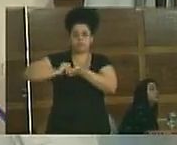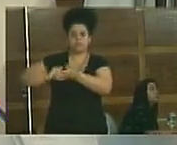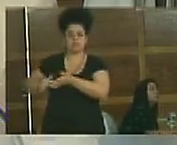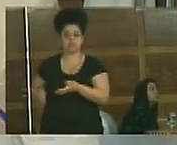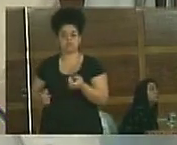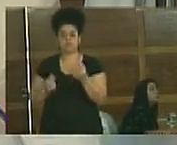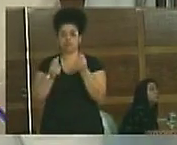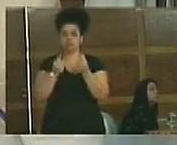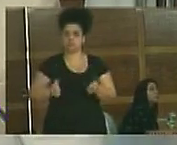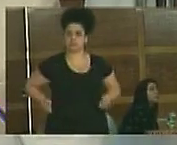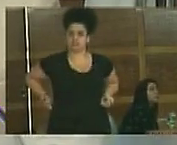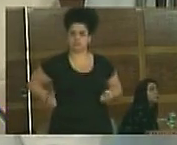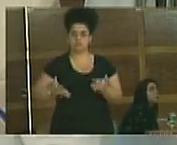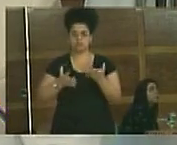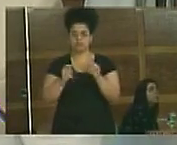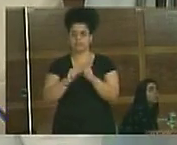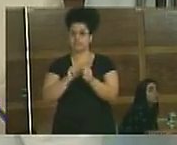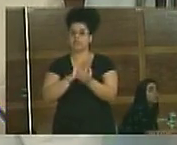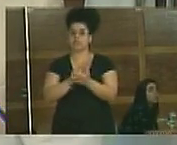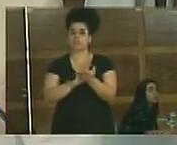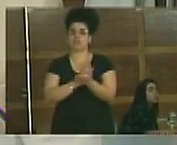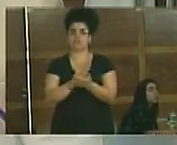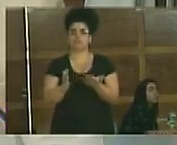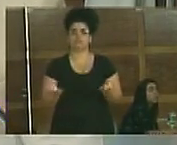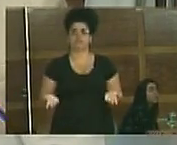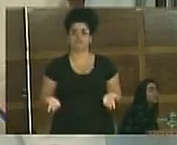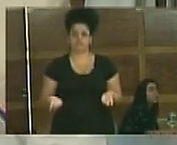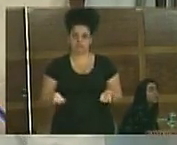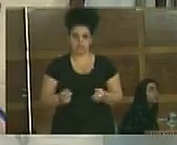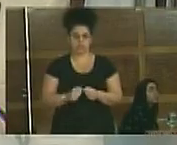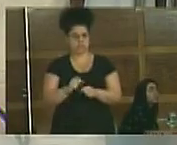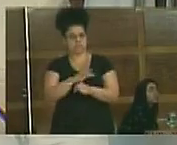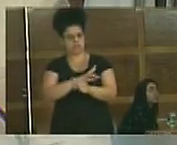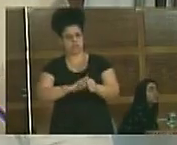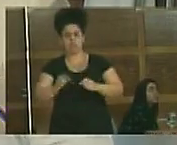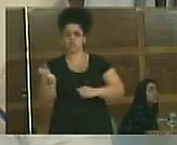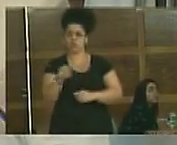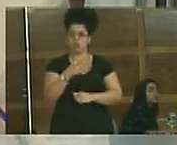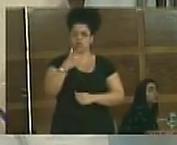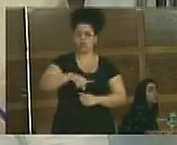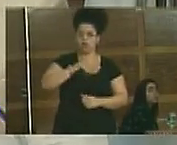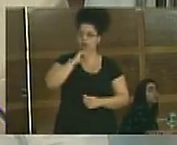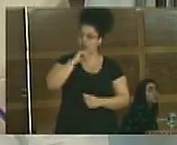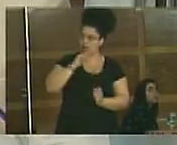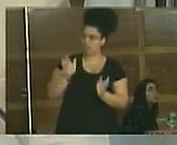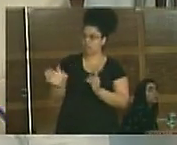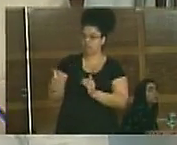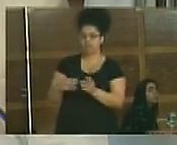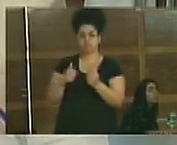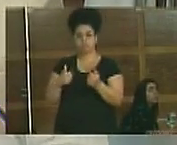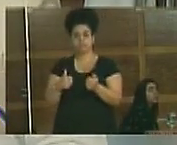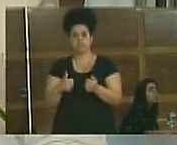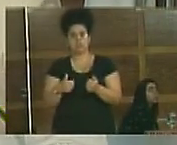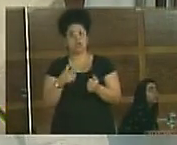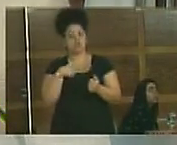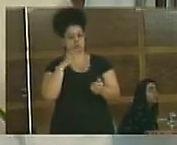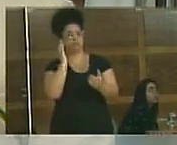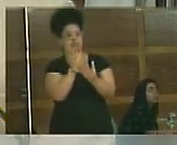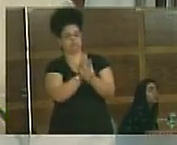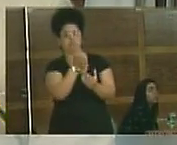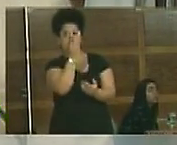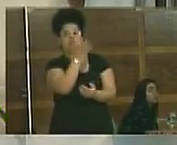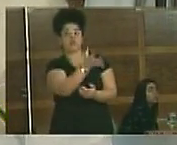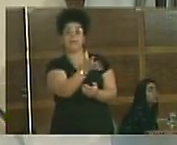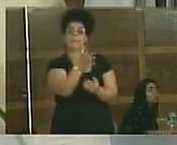foi de dinheiro público para não fazer nada? Para fazer saneamento na Ilha Grande, nova rede de água, captação, já denunciei o Ministério Público. E agora